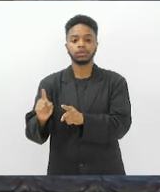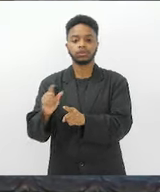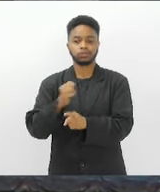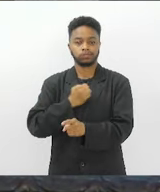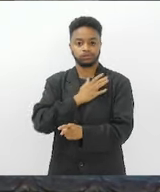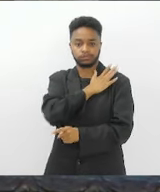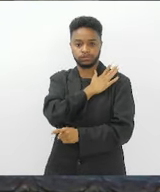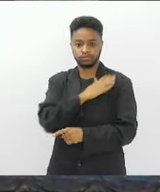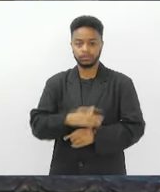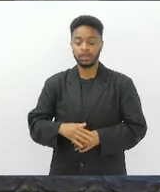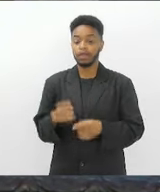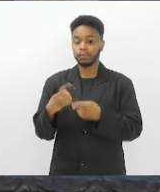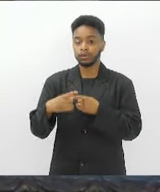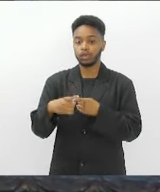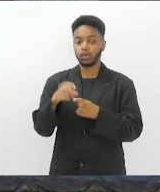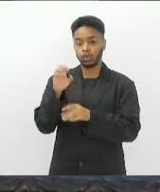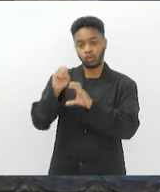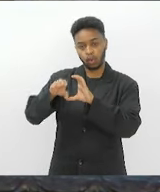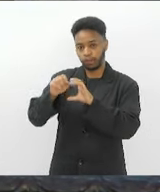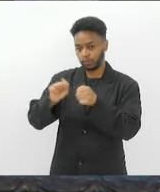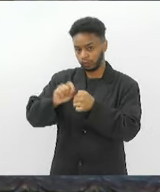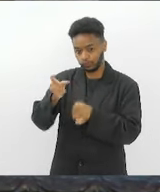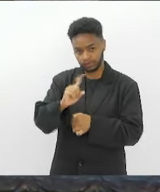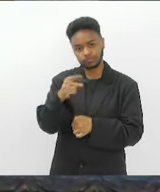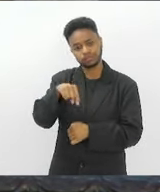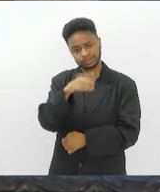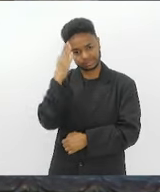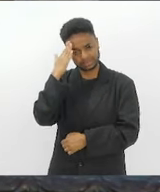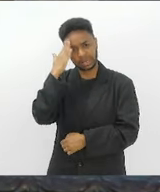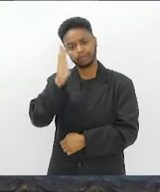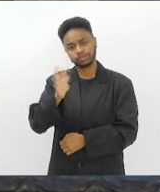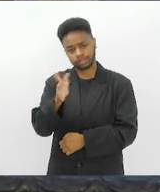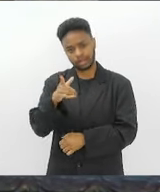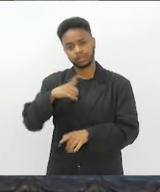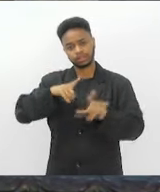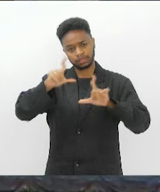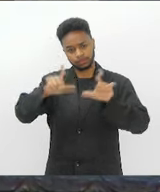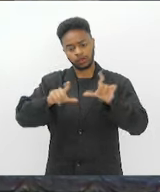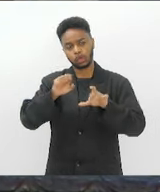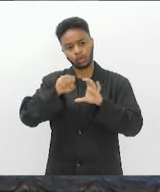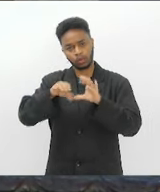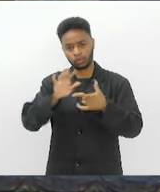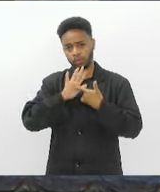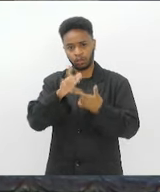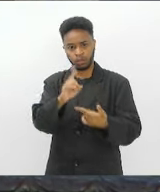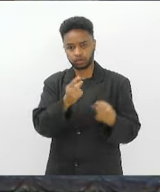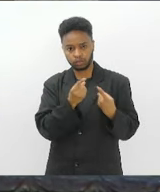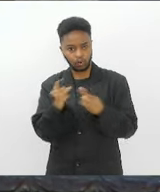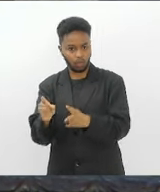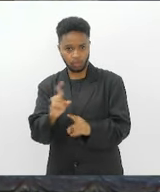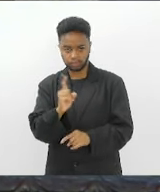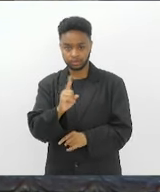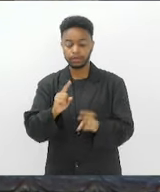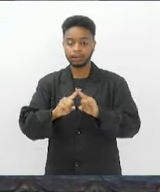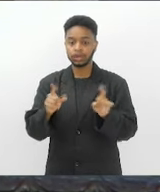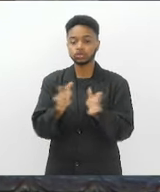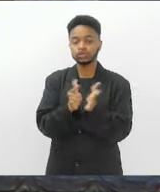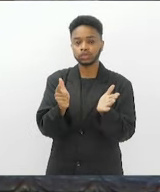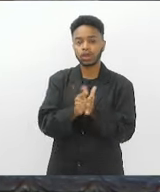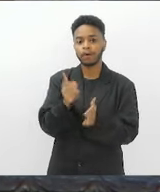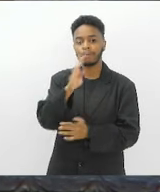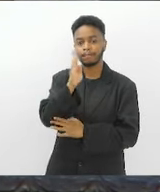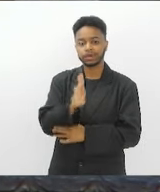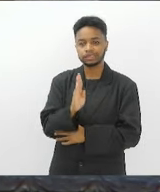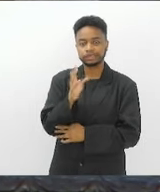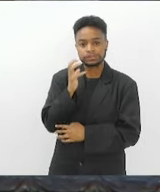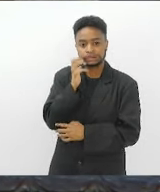O Globo não fez, todo mundo sabe da história do Globo, TV Globo, tudo, o Globo não faz oposição. O Jornal do Brasil ficou numa posição